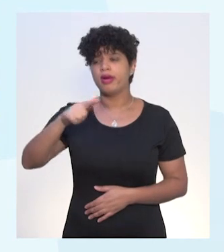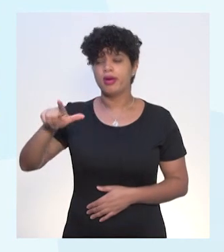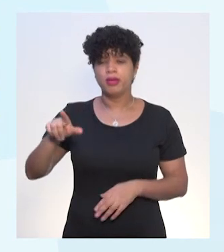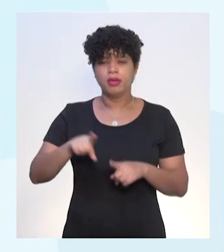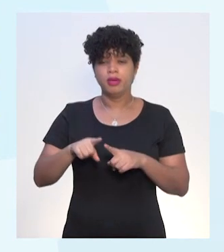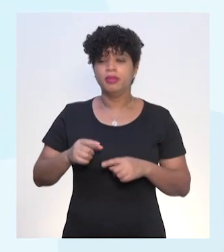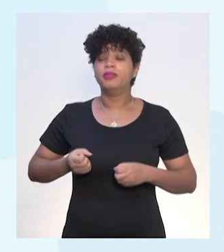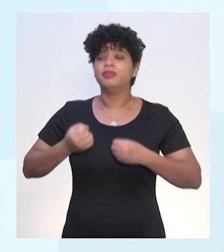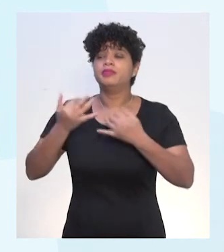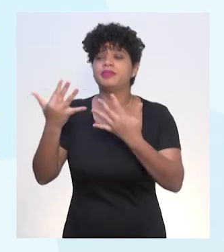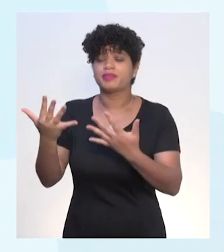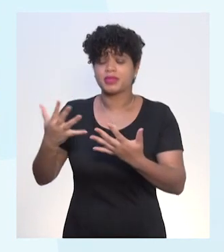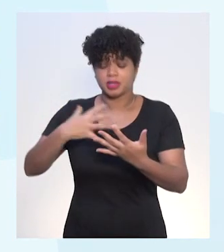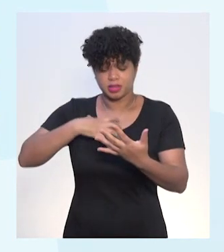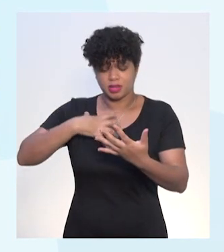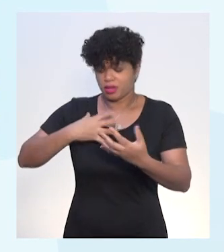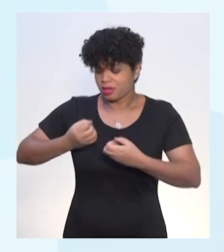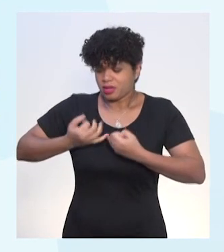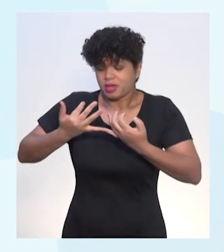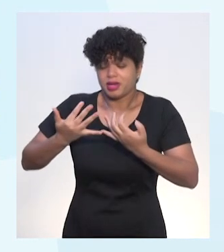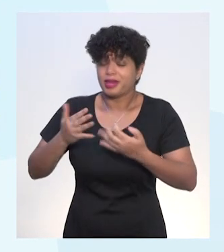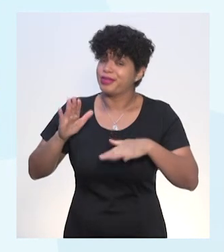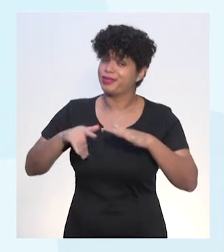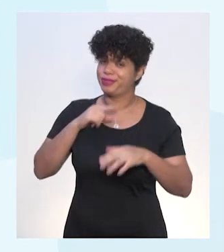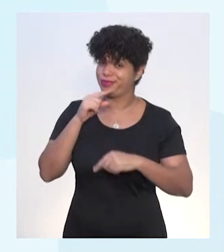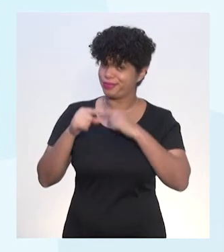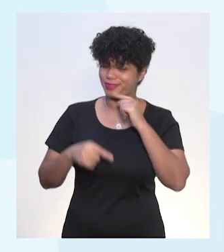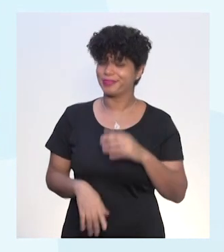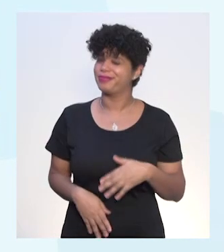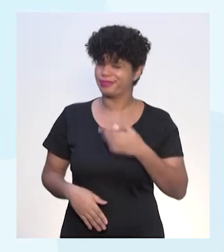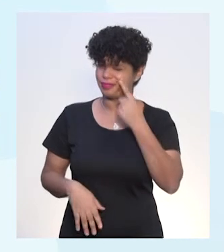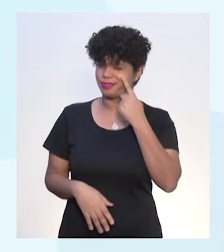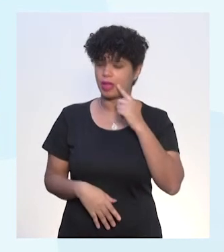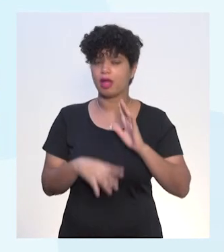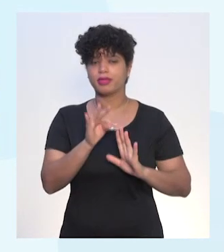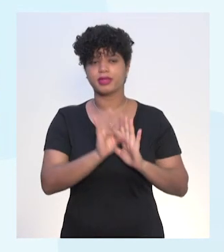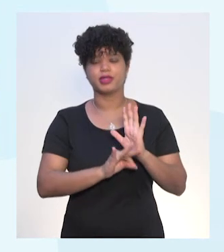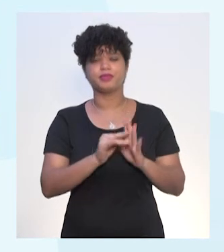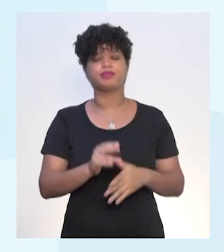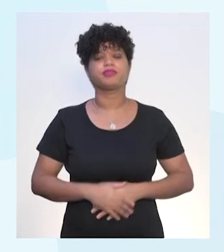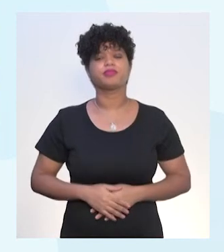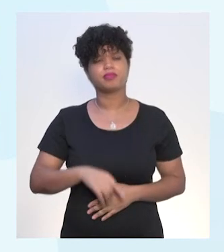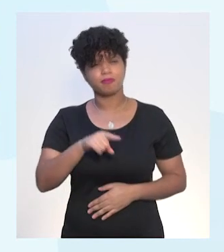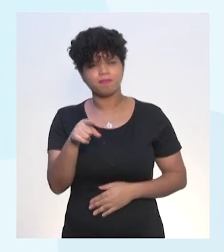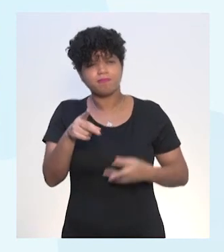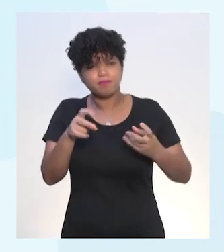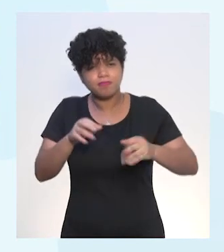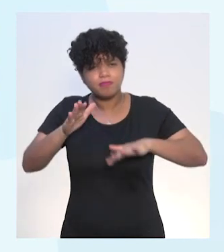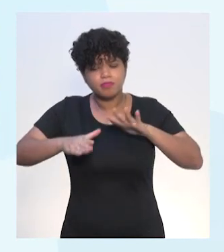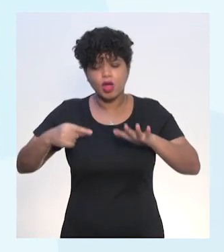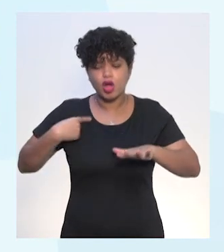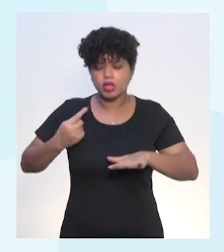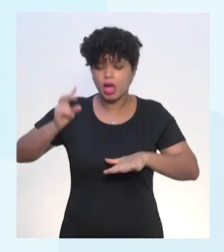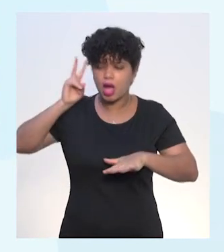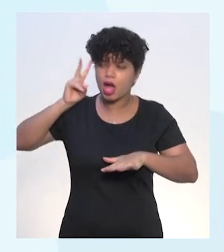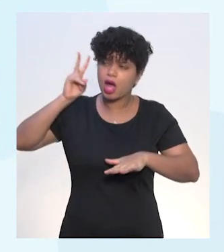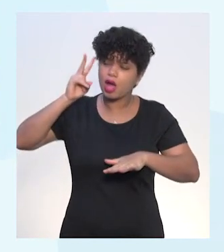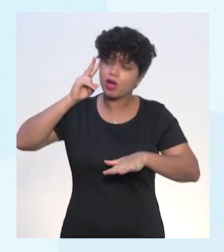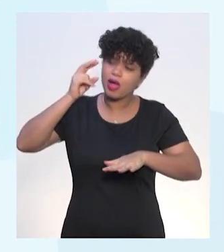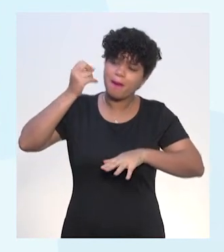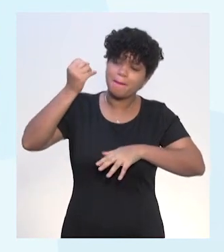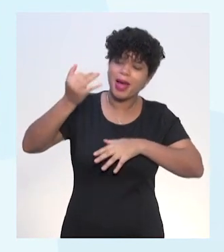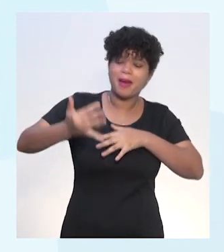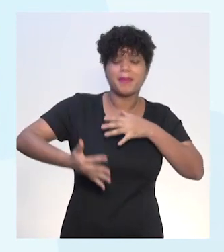para o outro que a gente está sentindo então diz lá você já reparou que às vezes conseguimos contar histórias em que